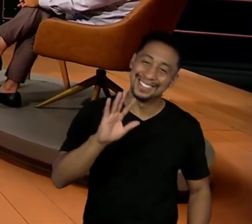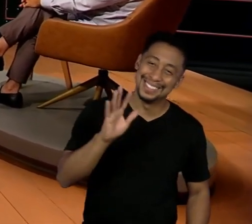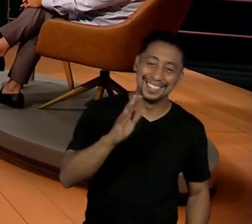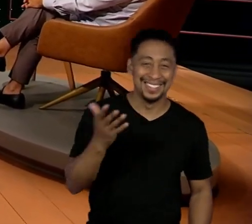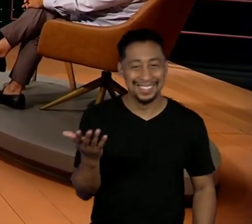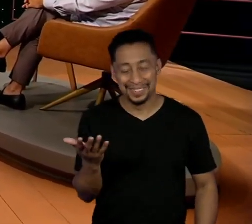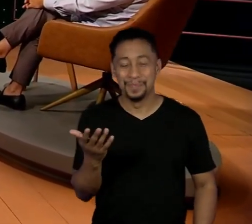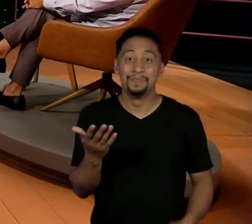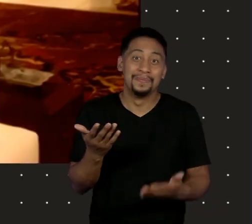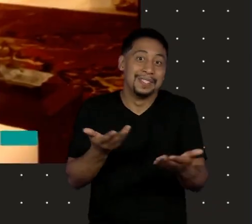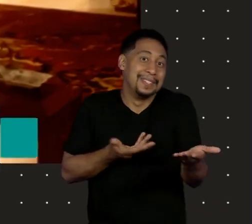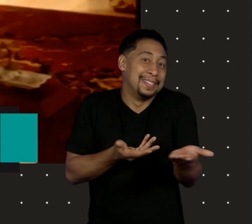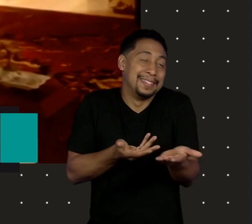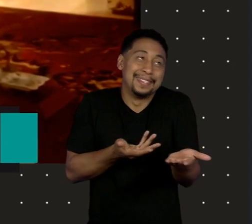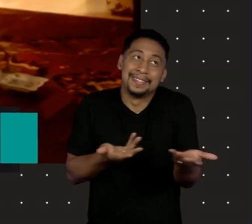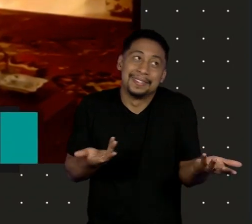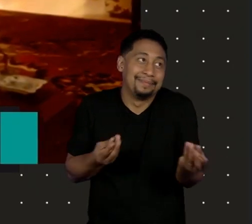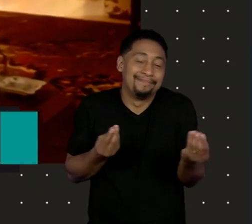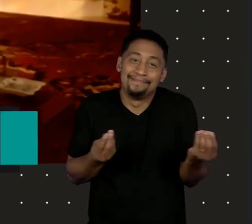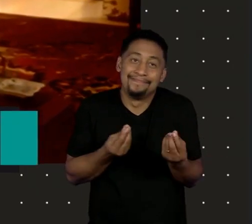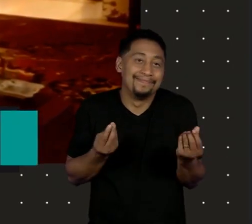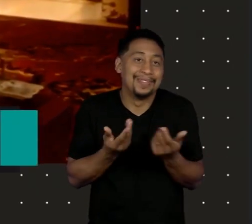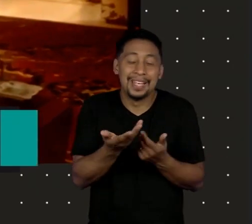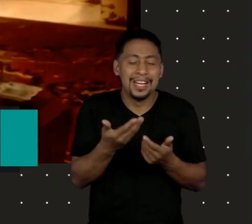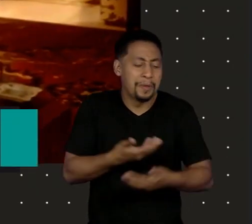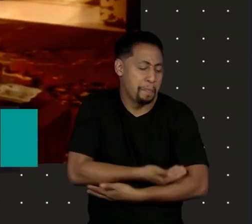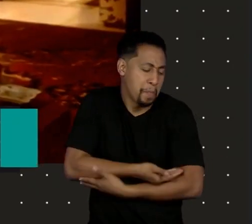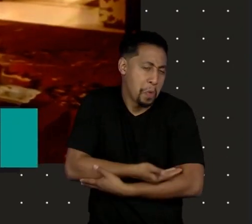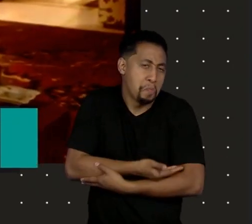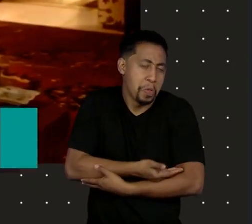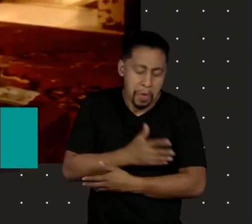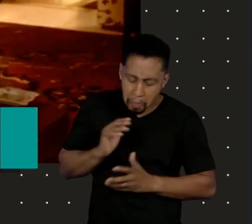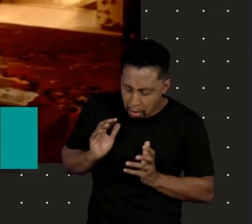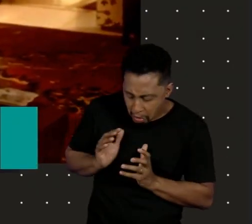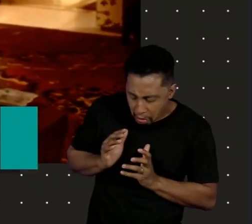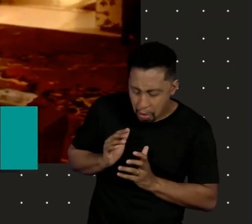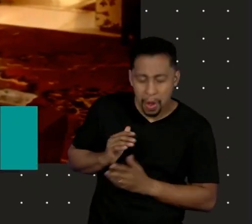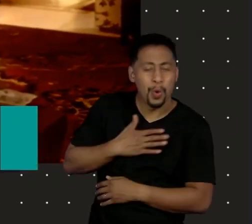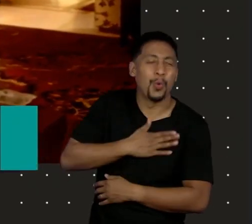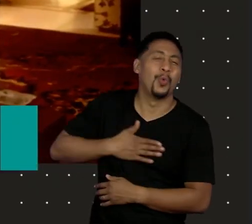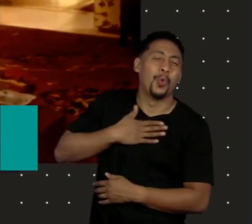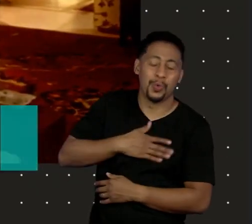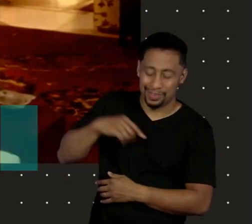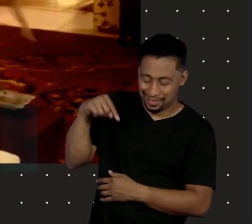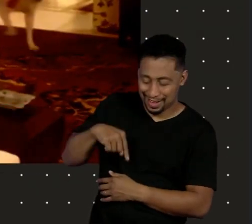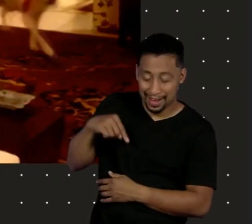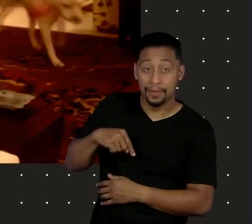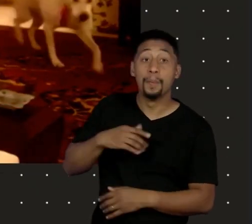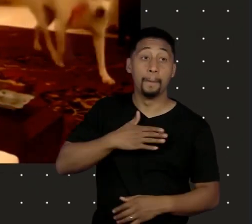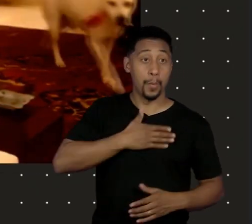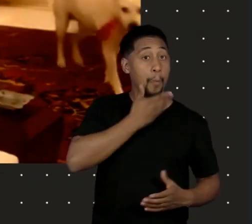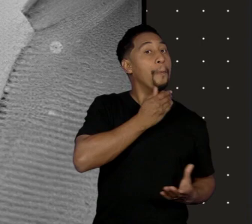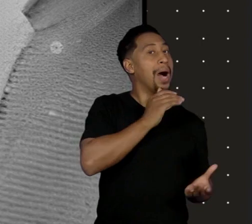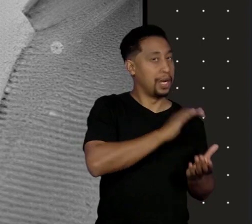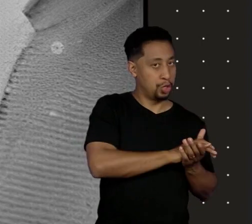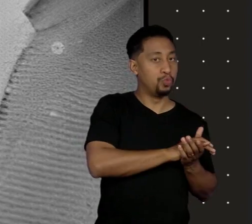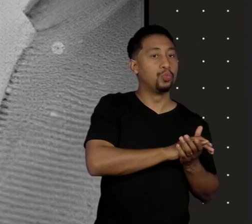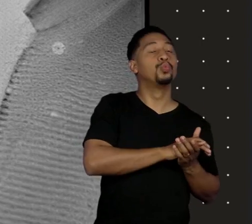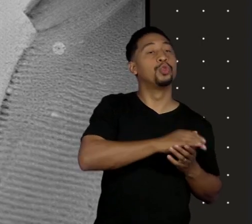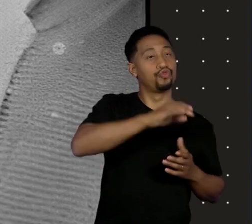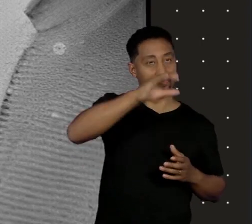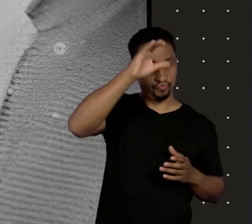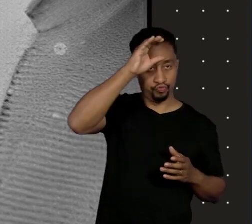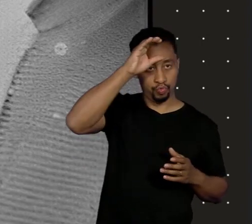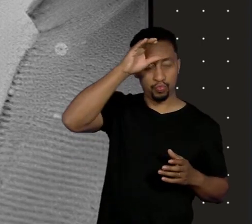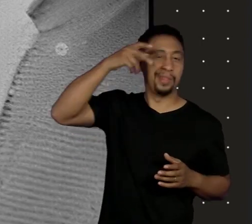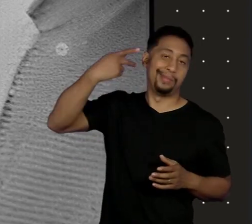fácil, tanto do Otávio pequenininho, recém-nascido, porque nós temos um parentesco, meu marido era tio-avô dele, e Cazuza era primo